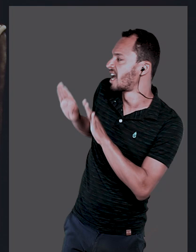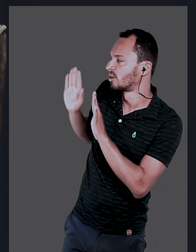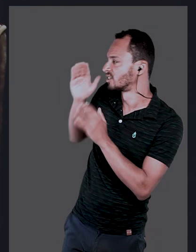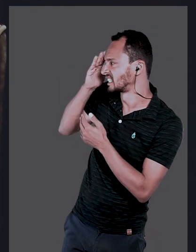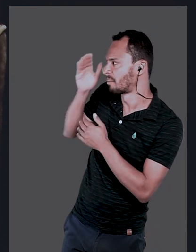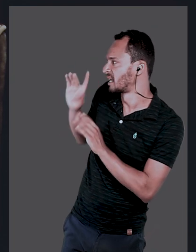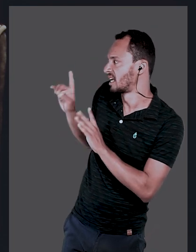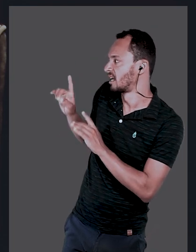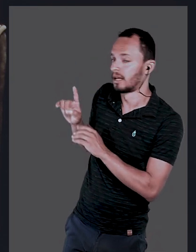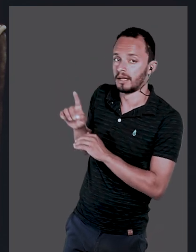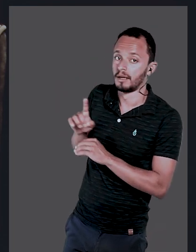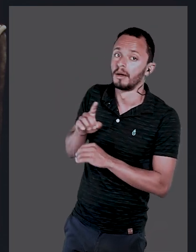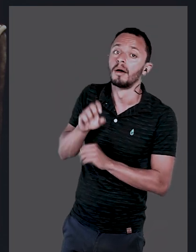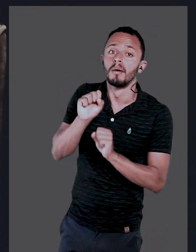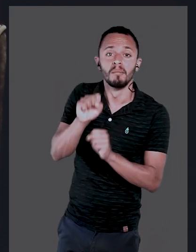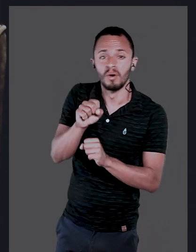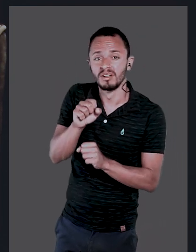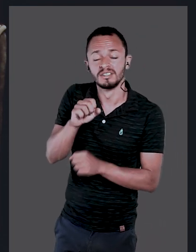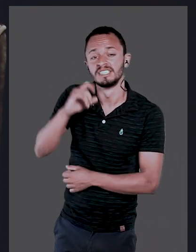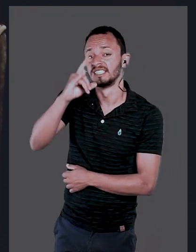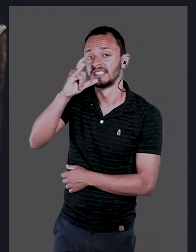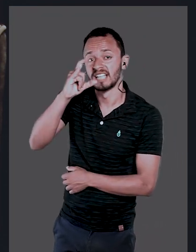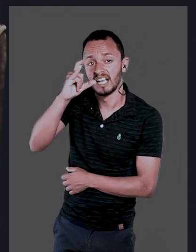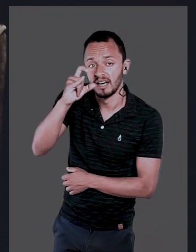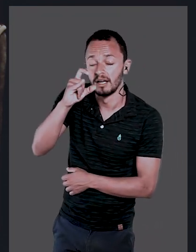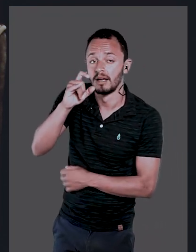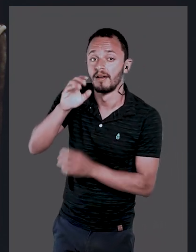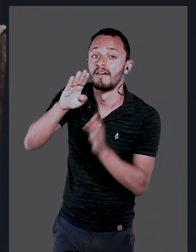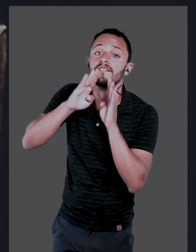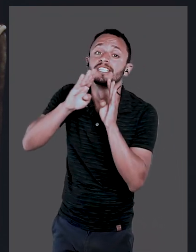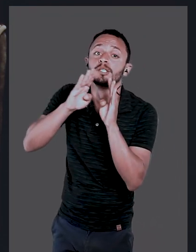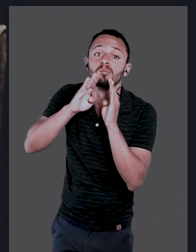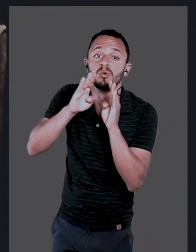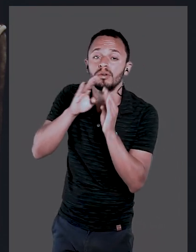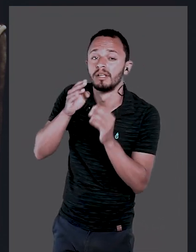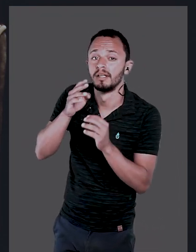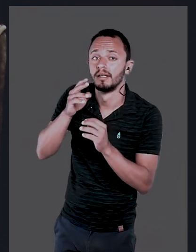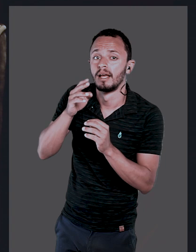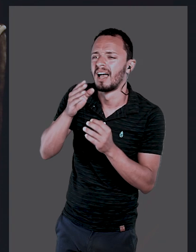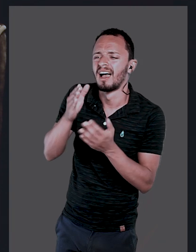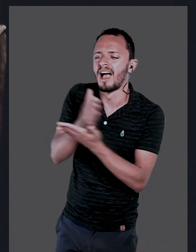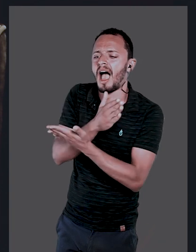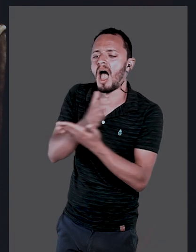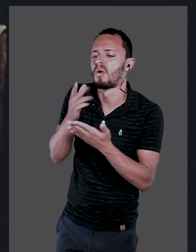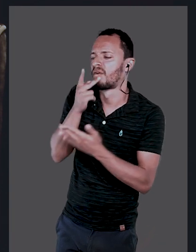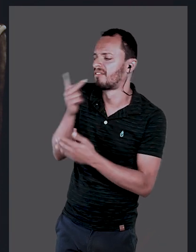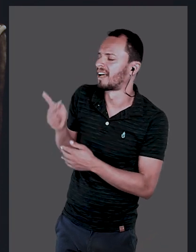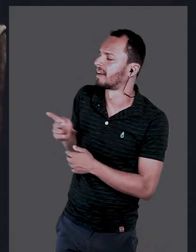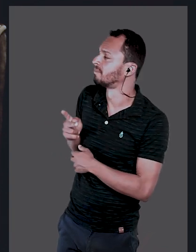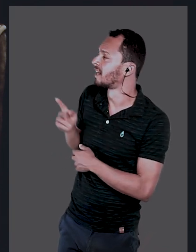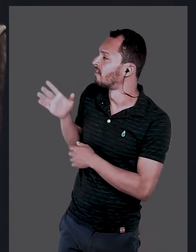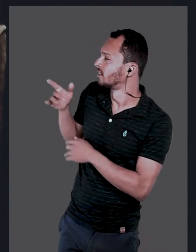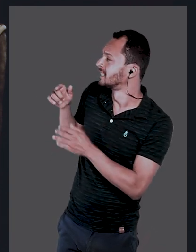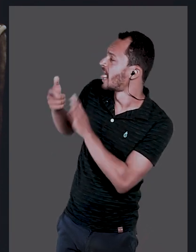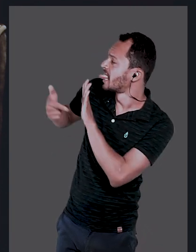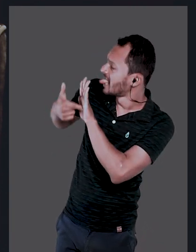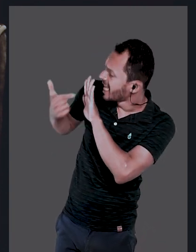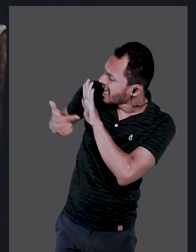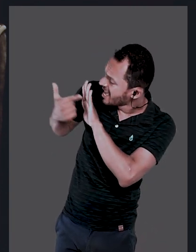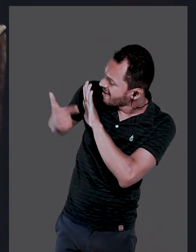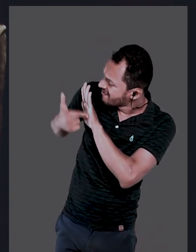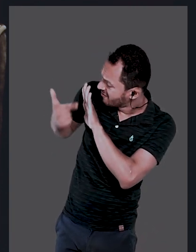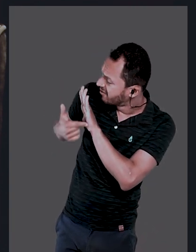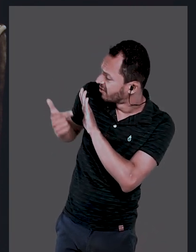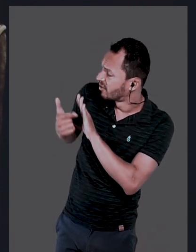sequer querer saber. E isso basta ir às redes, assim, basta ir no Facebook ou no Instagram e muita gente diz simplesmente